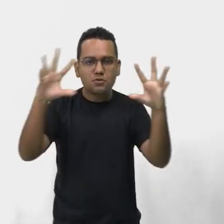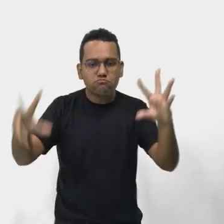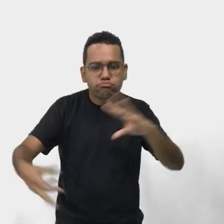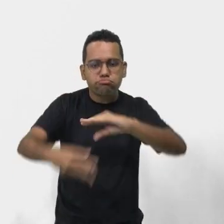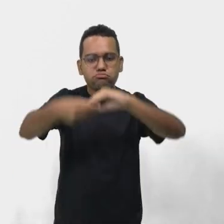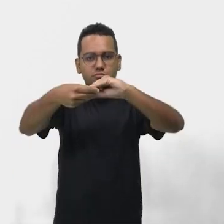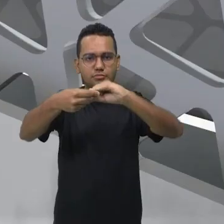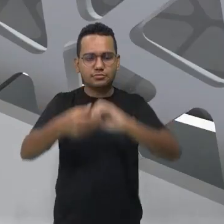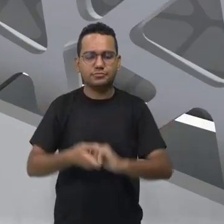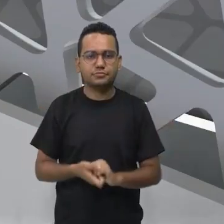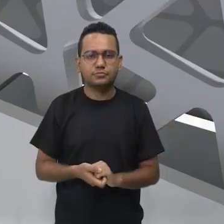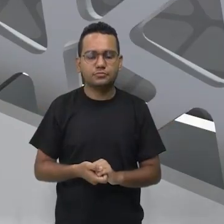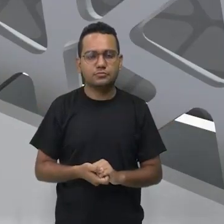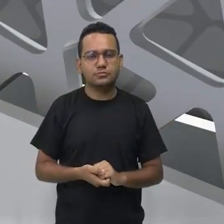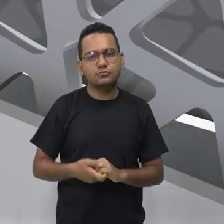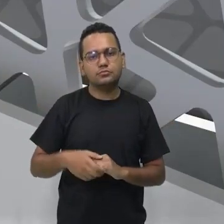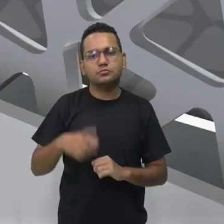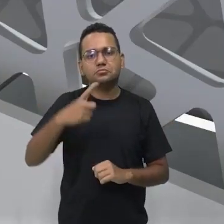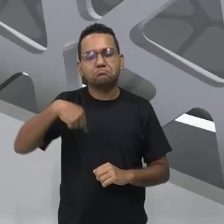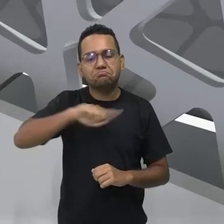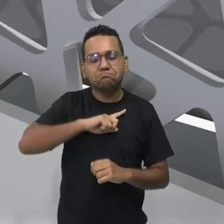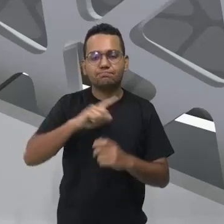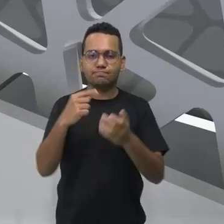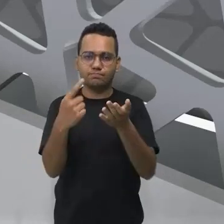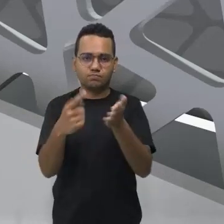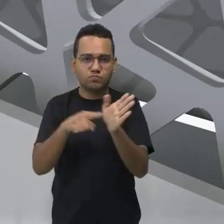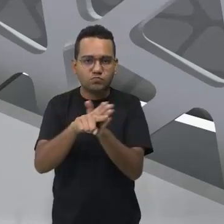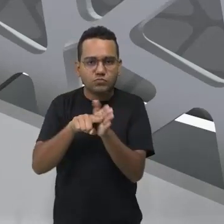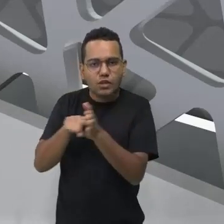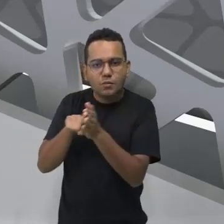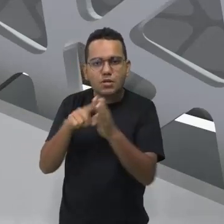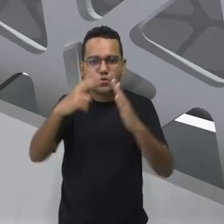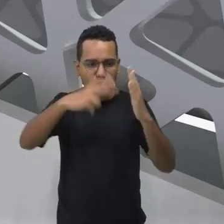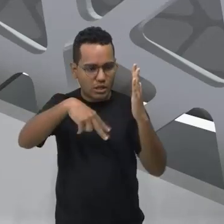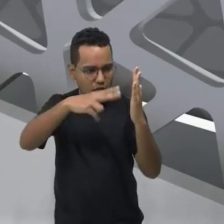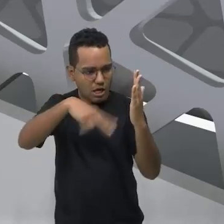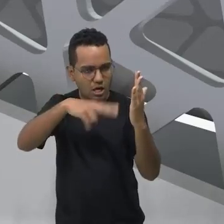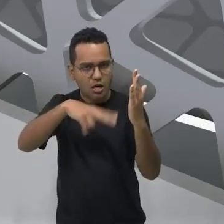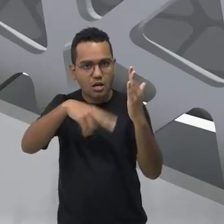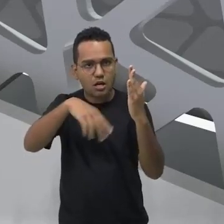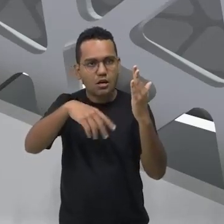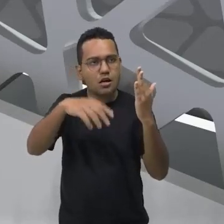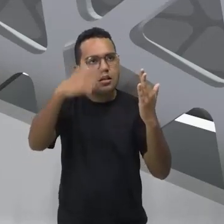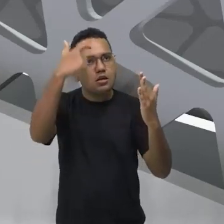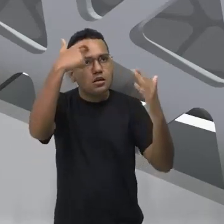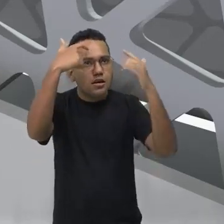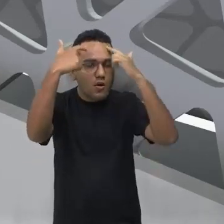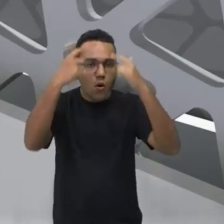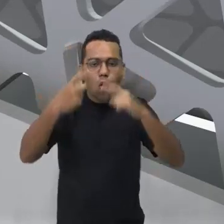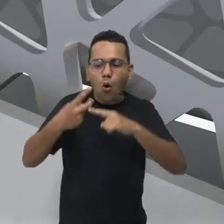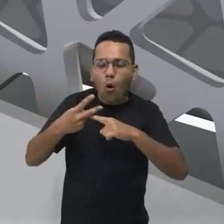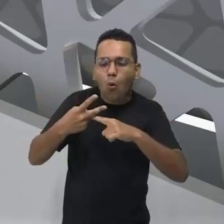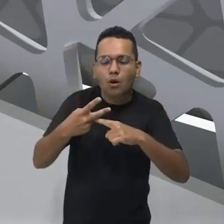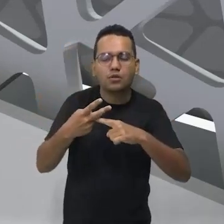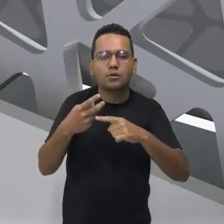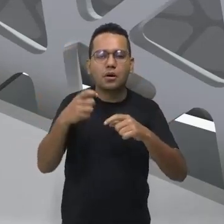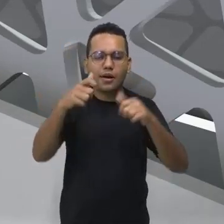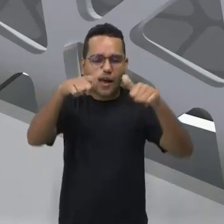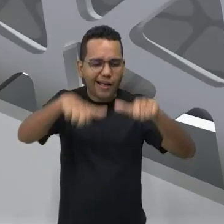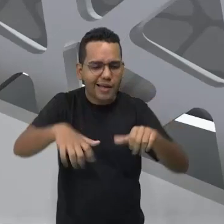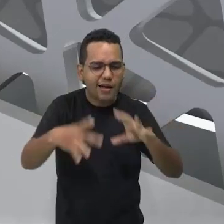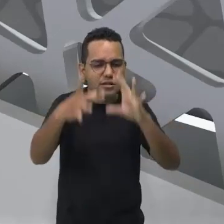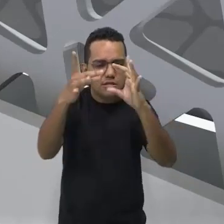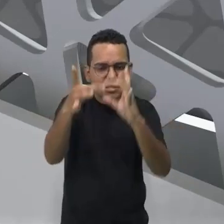exatamente esse texto que você busca, certo? Você lê um texto e busca fazer outro,